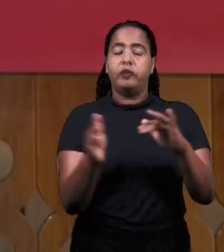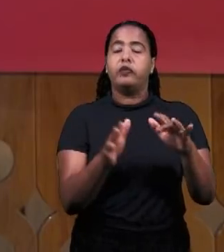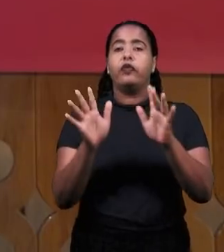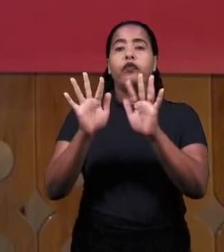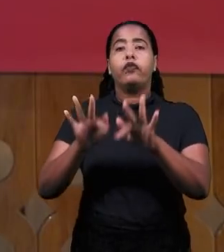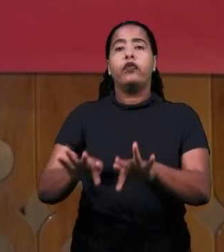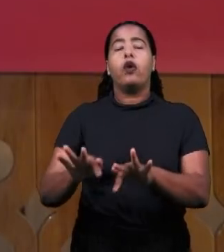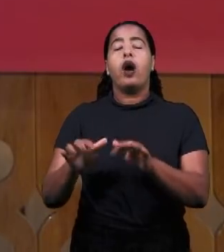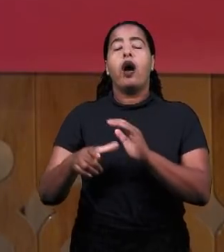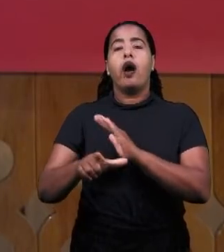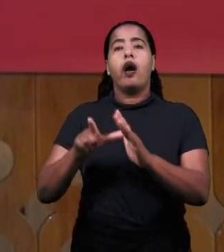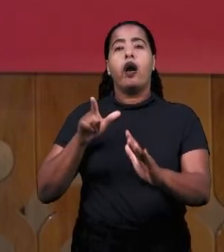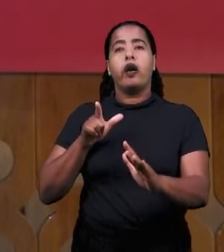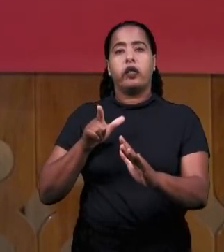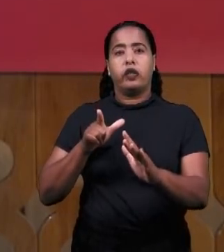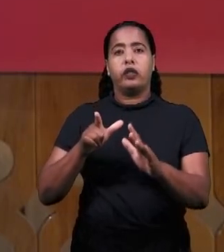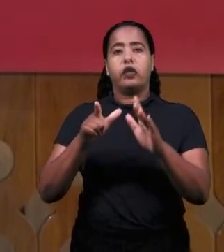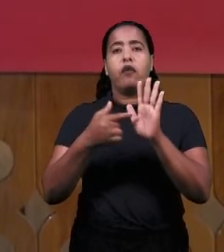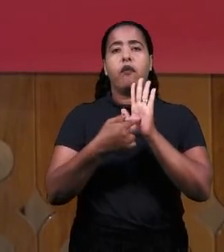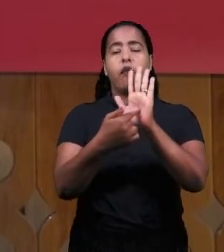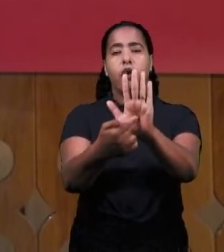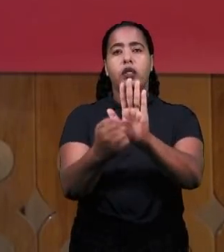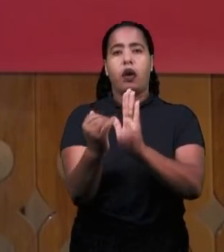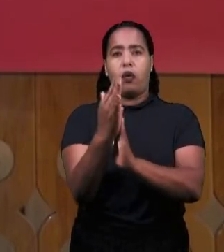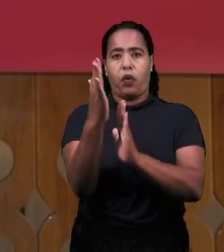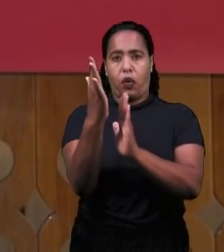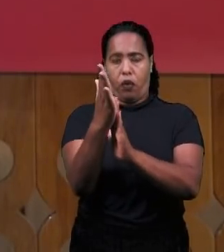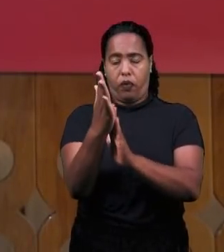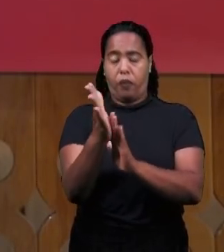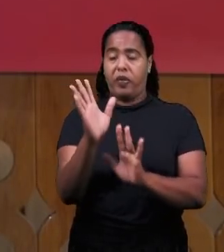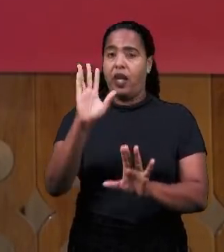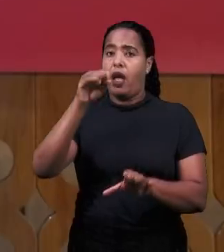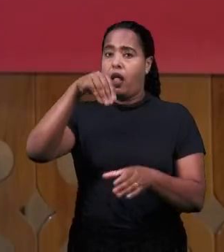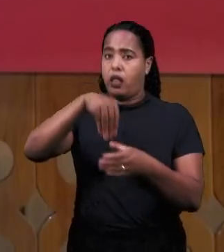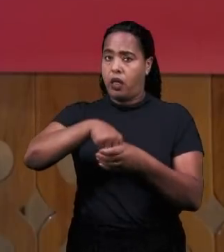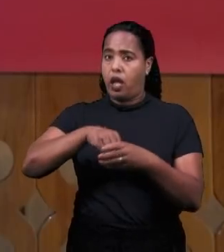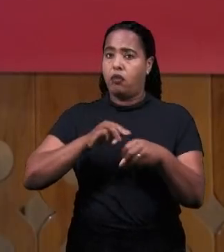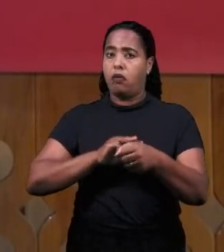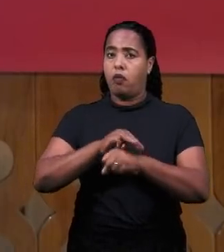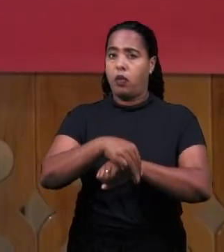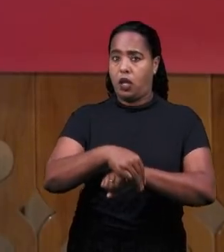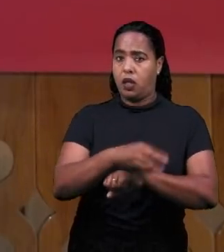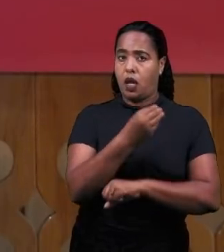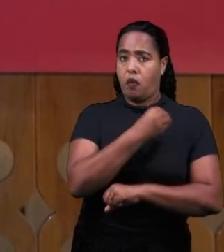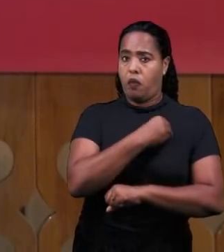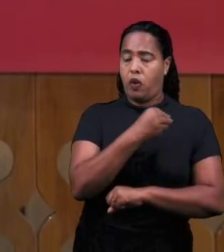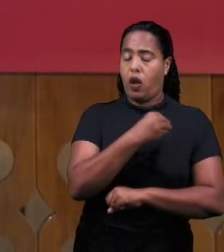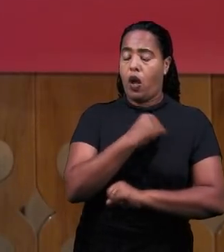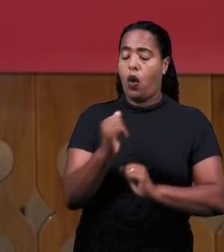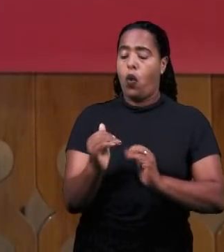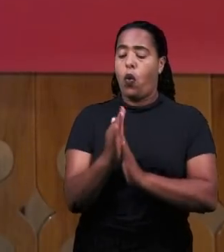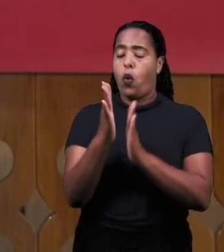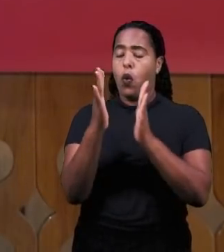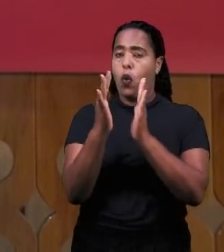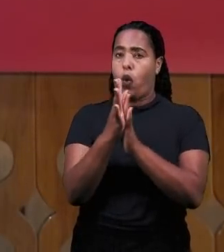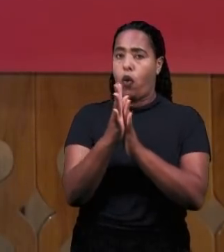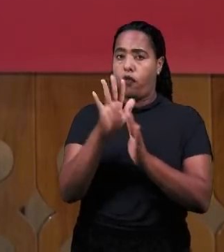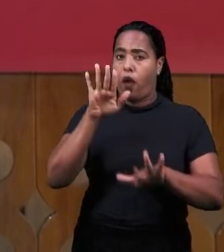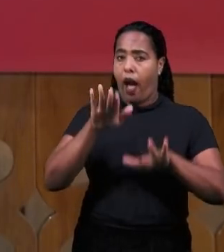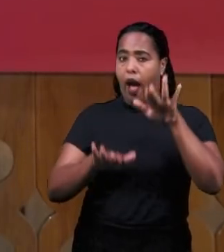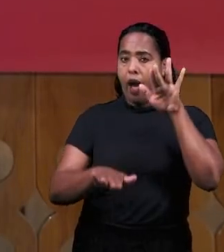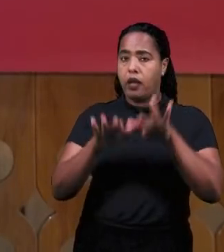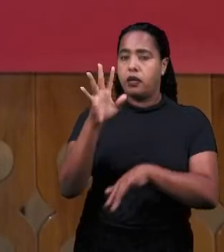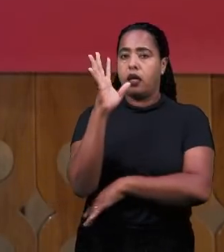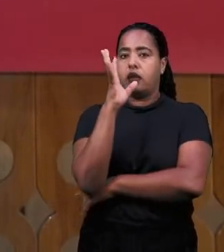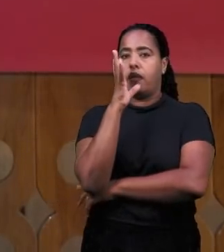louvor. Concluir com louvor. Dentro do ministério da iniquidade, o louvor é uma coisa que impressiona às vezes. E vocês